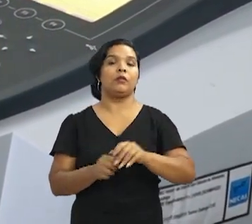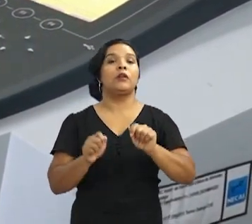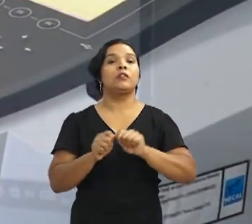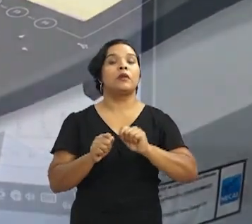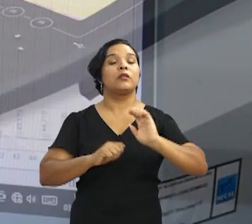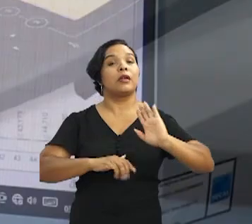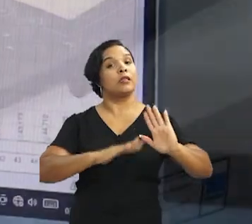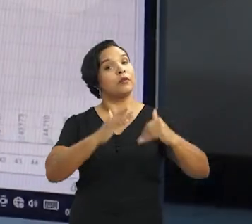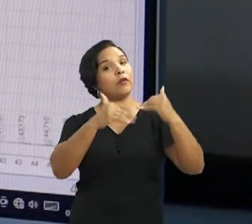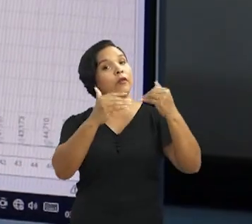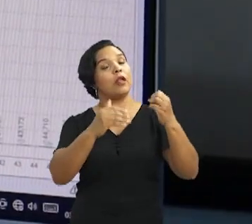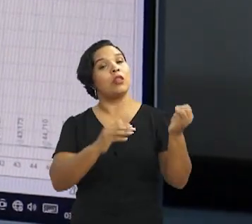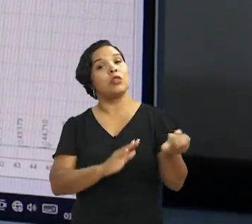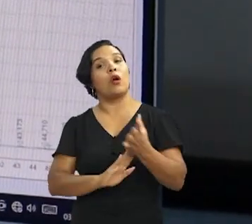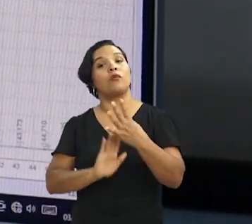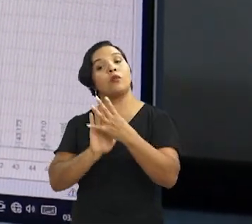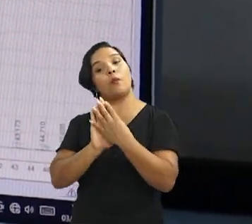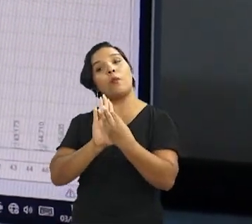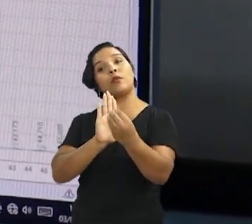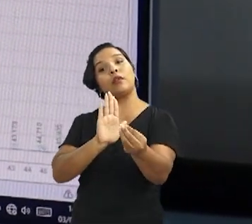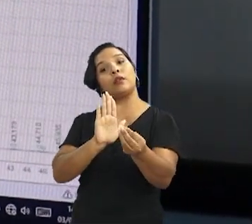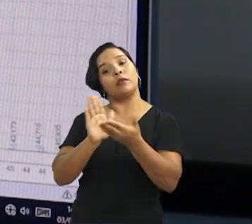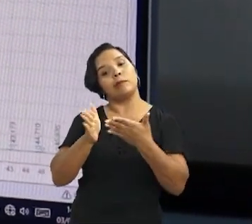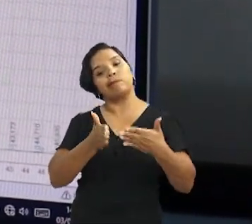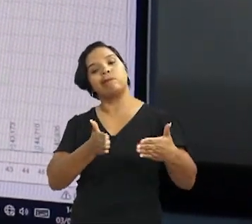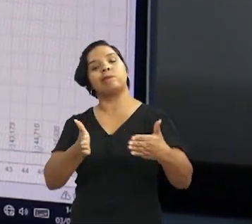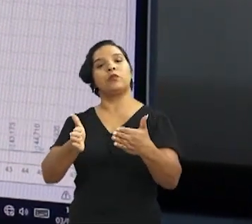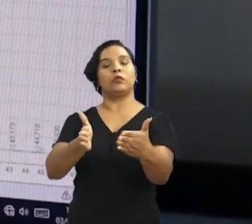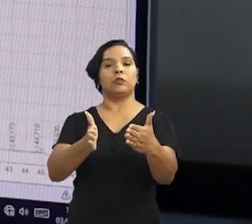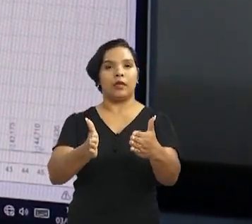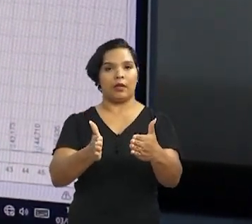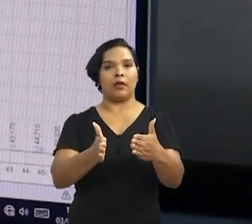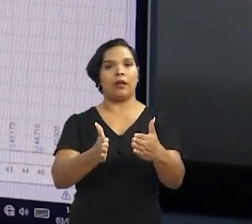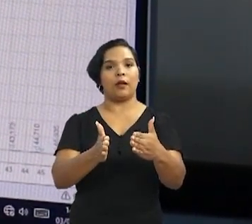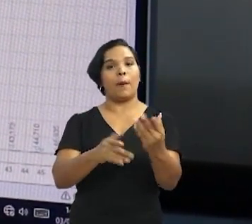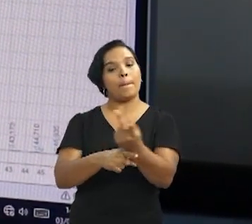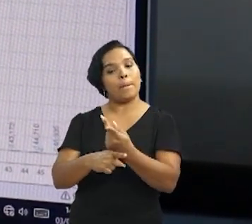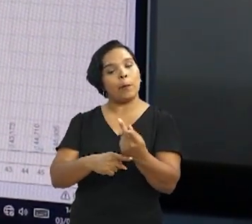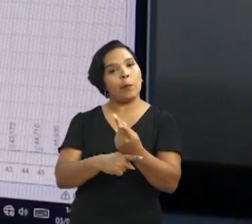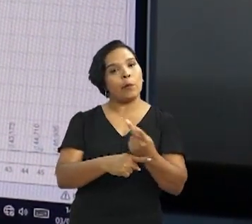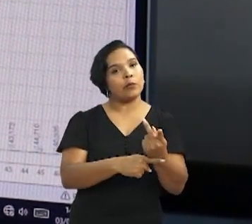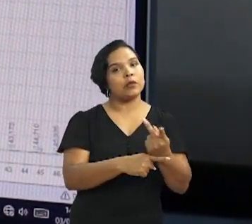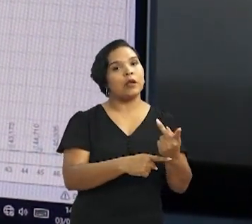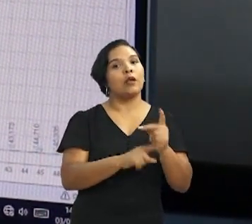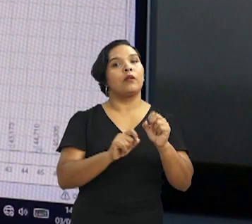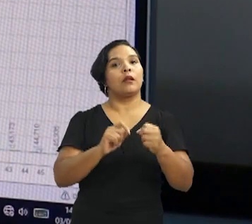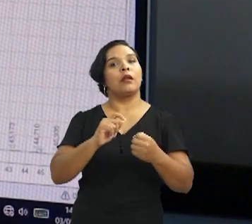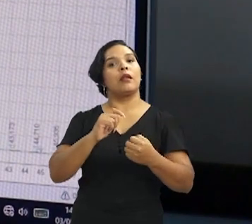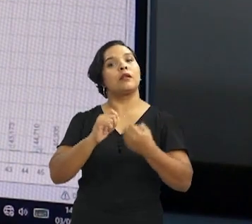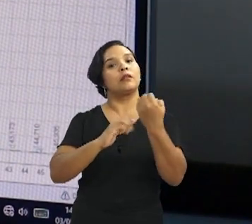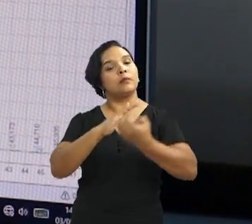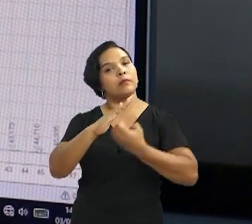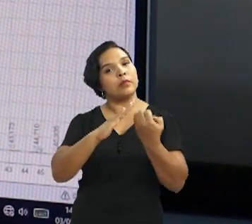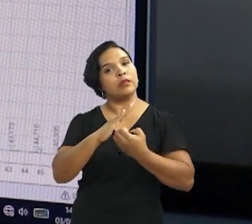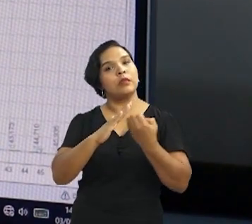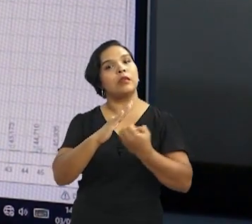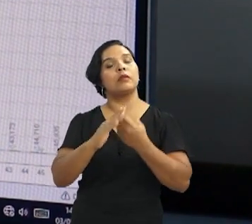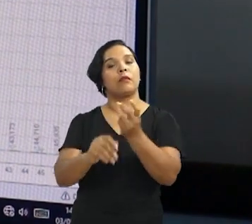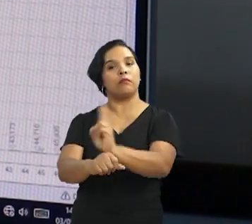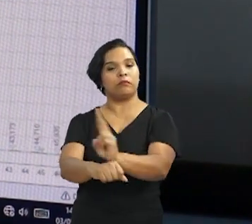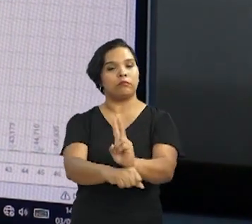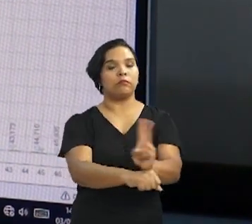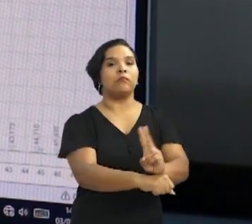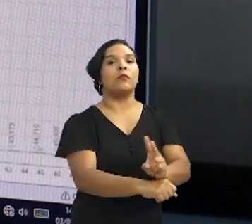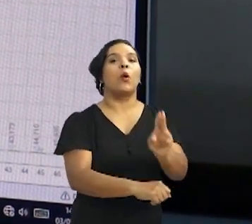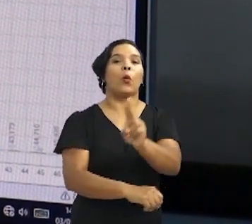faz é desenvolver novos modelos para nortear, justamente buscar que esses órgãos